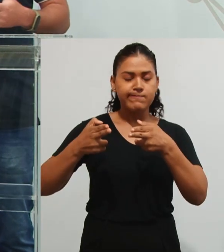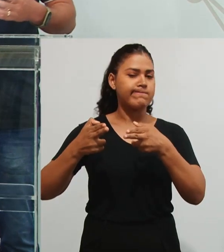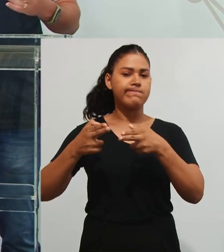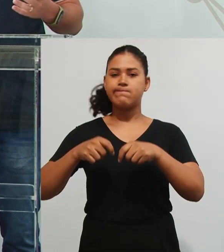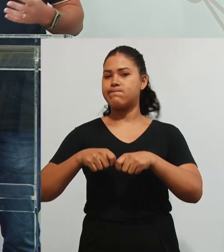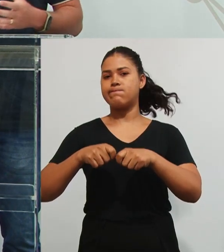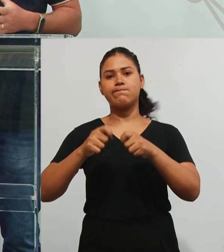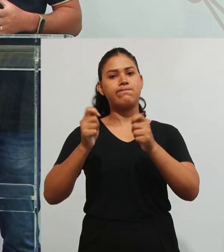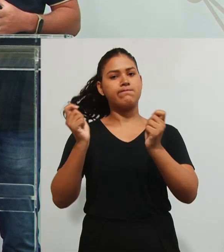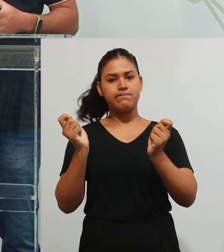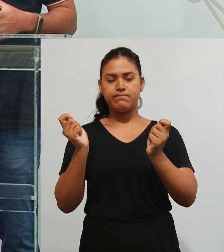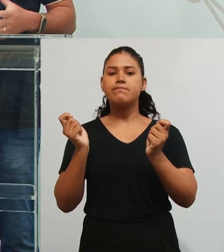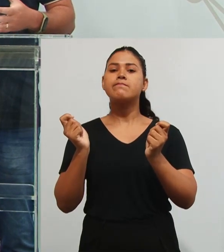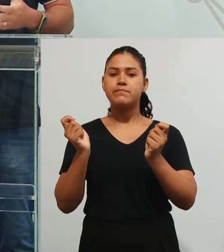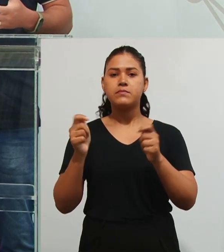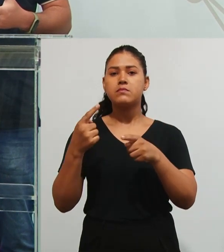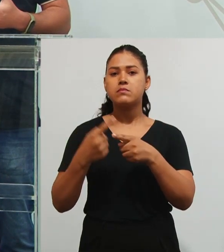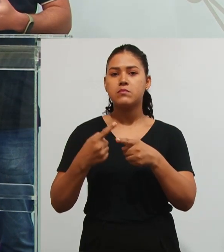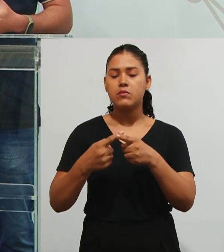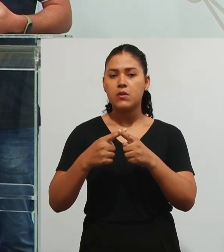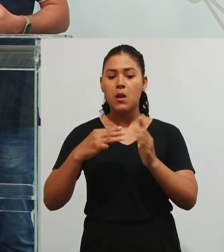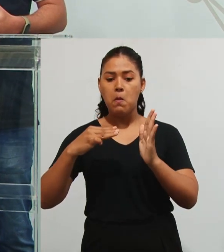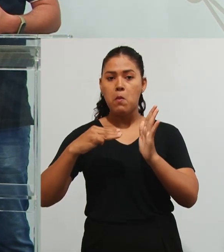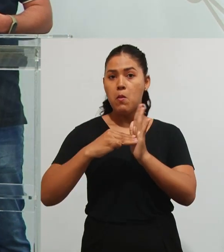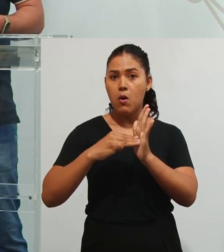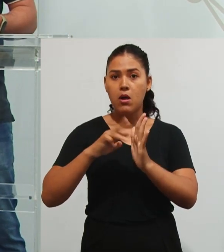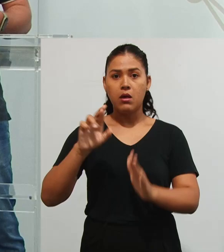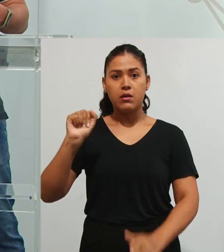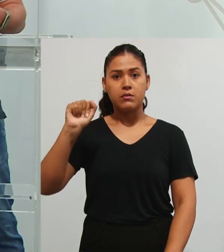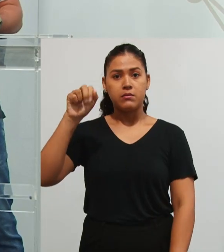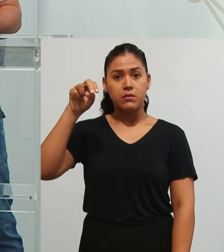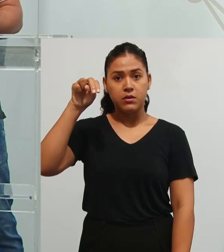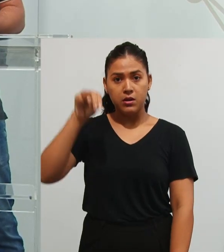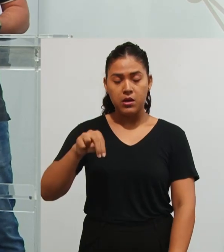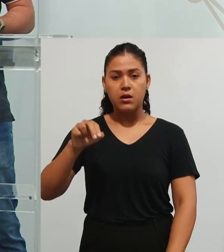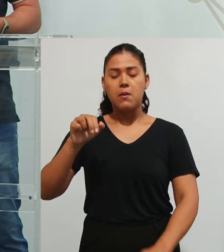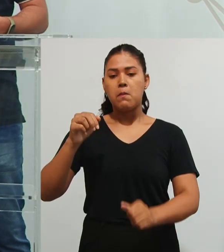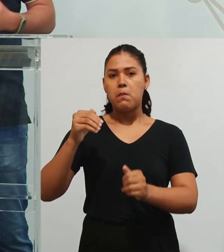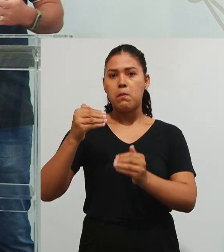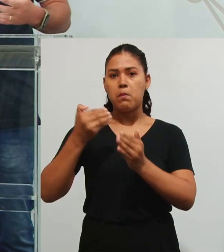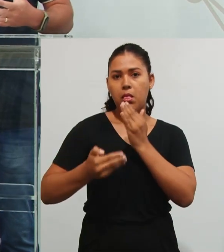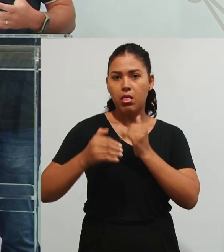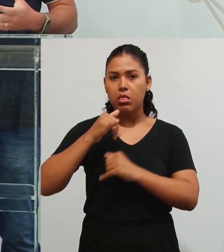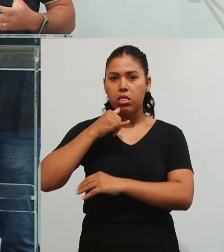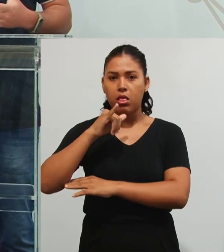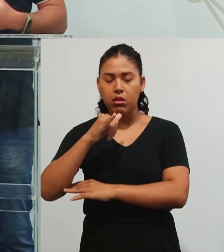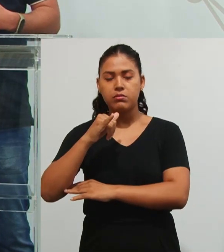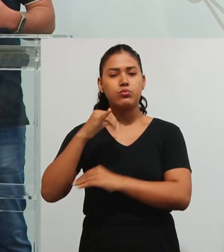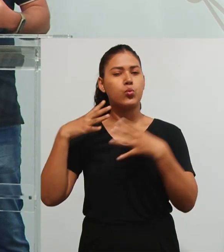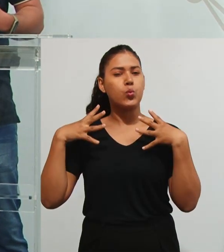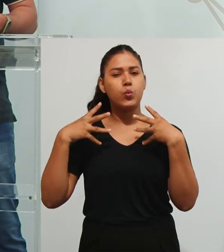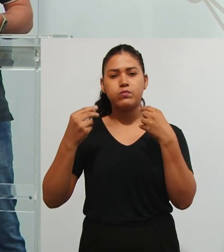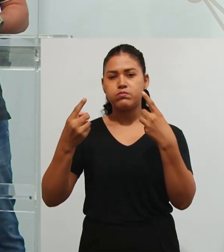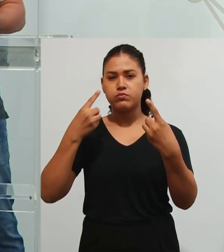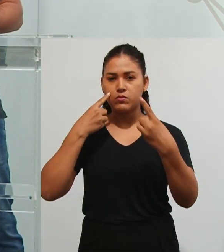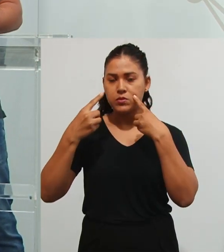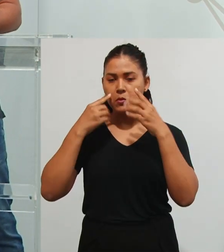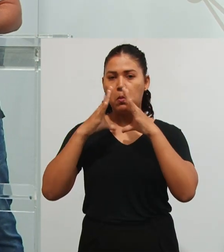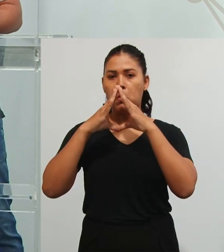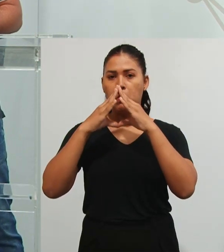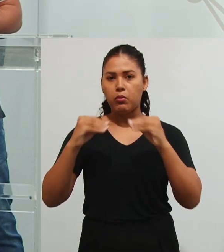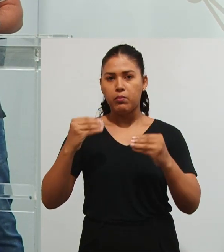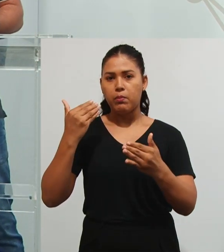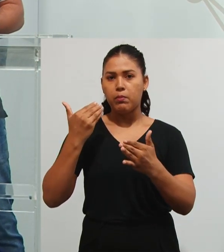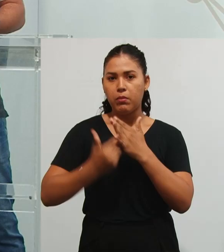estava quando estava funcionando, porque assim que o fornecimento de energia elétrica é interrompido, todos os dados que ali estavam